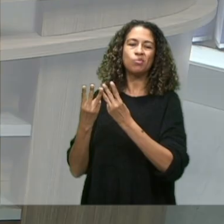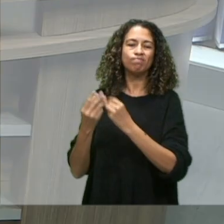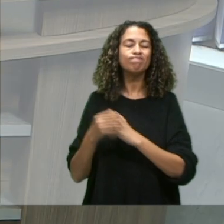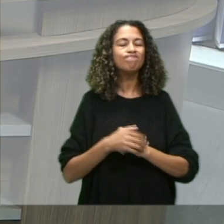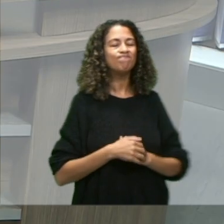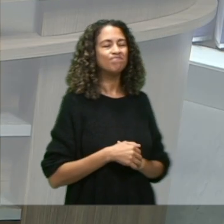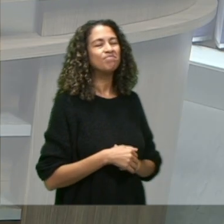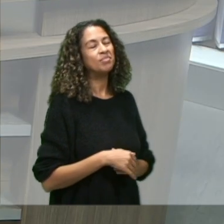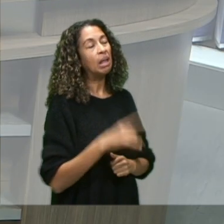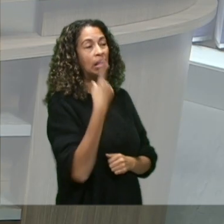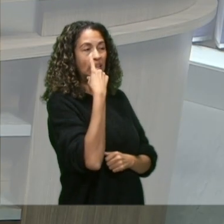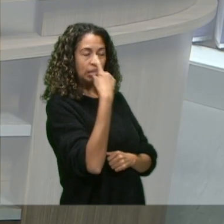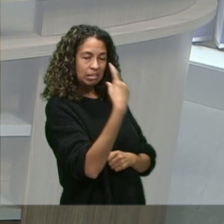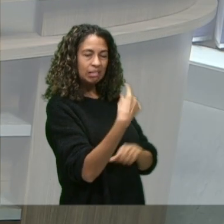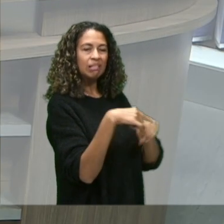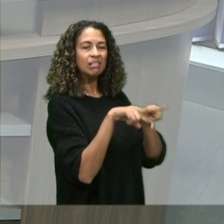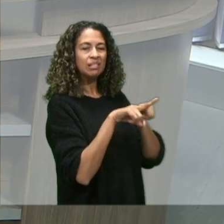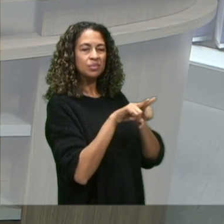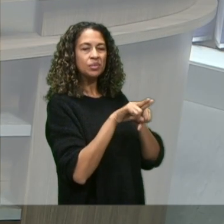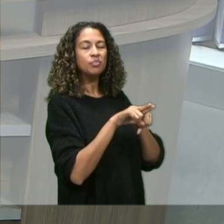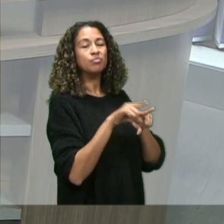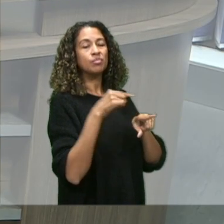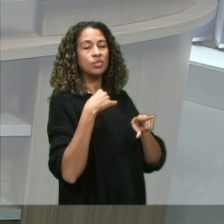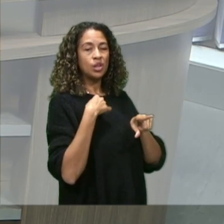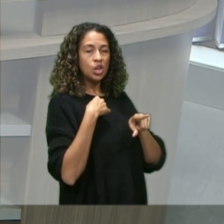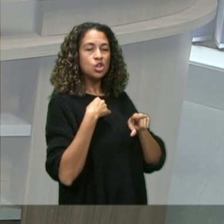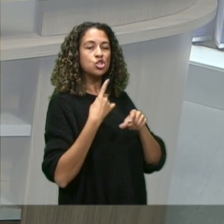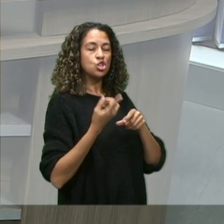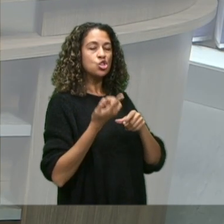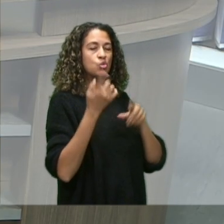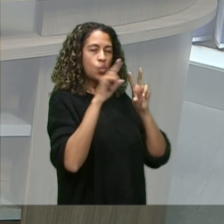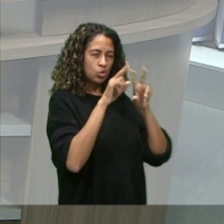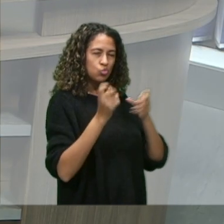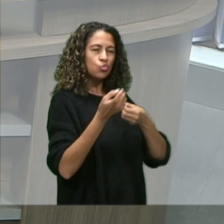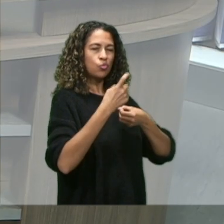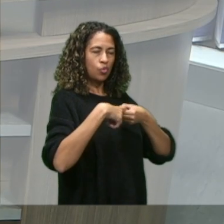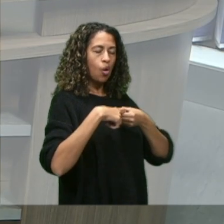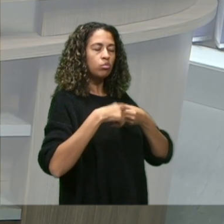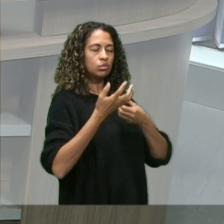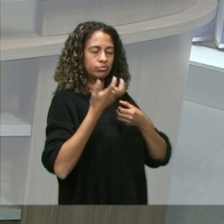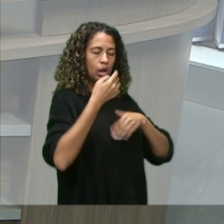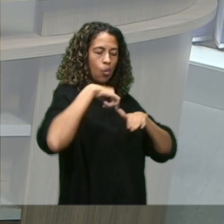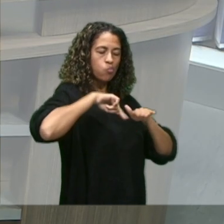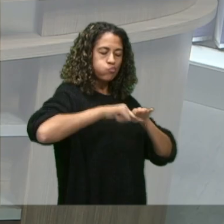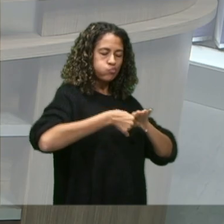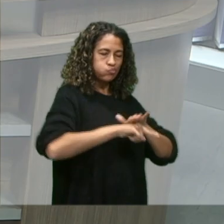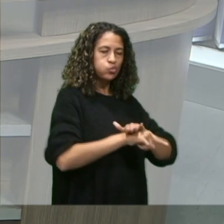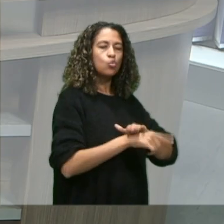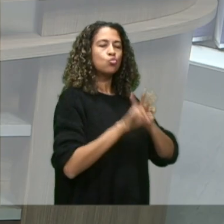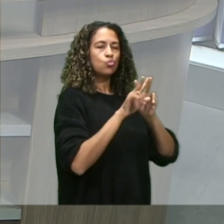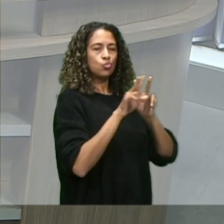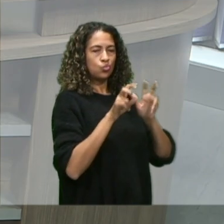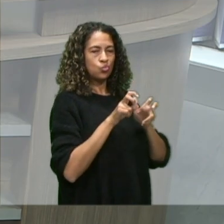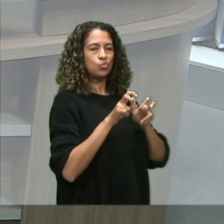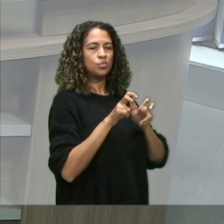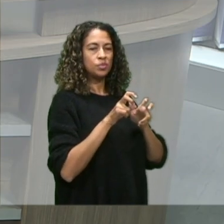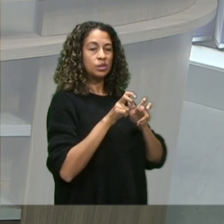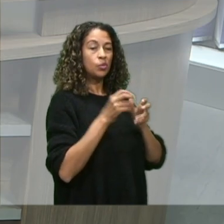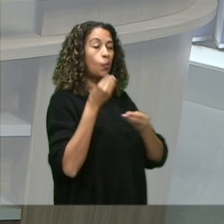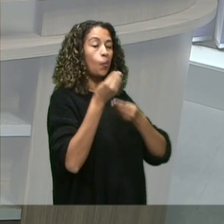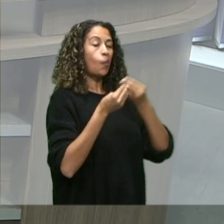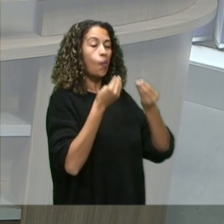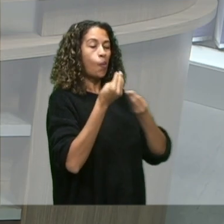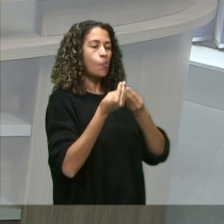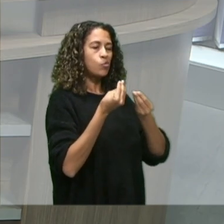é bem interessante, esse é um ponto no qual a gente vai voltar daqui um pouquinho, que eu quero aprofundar mais essa questão de como que